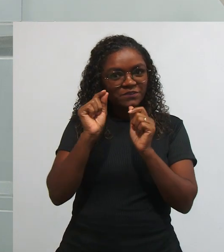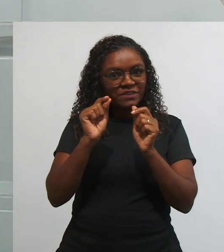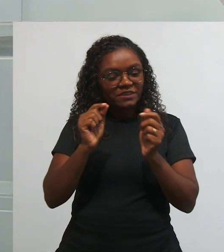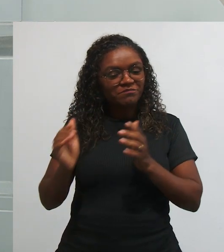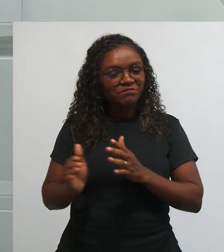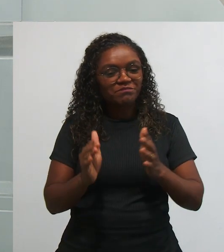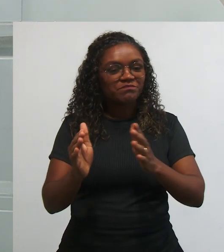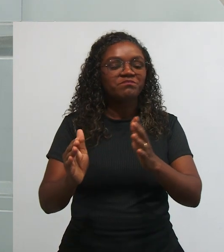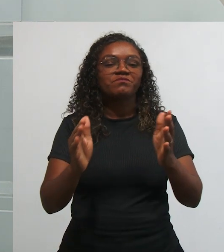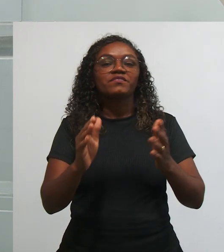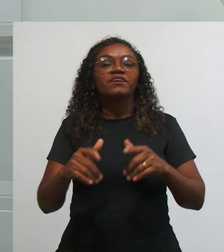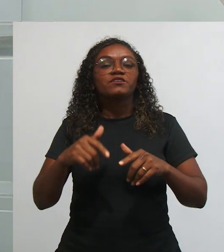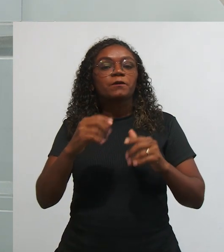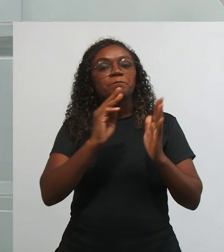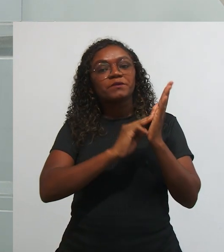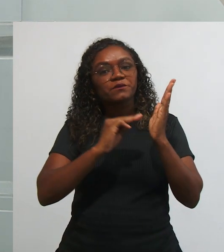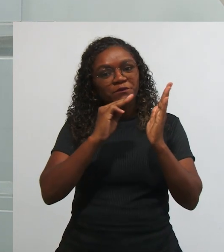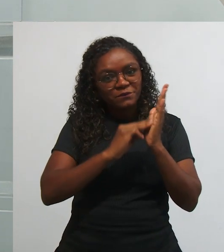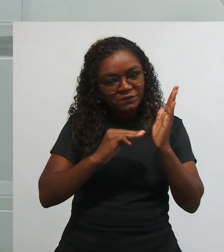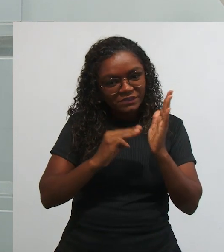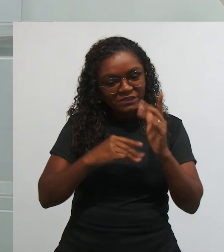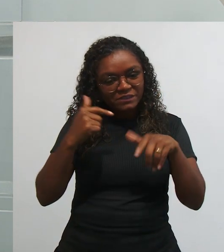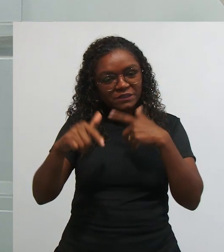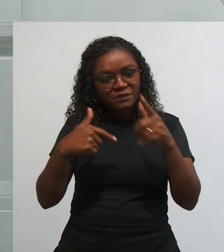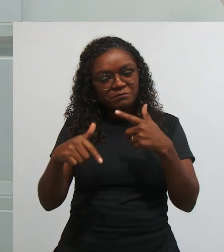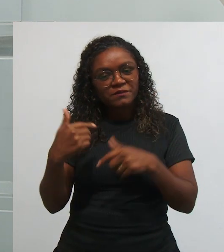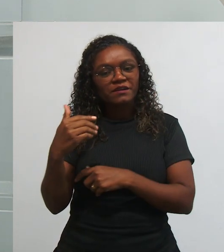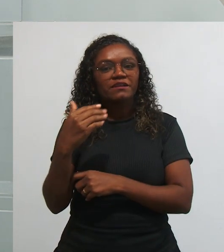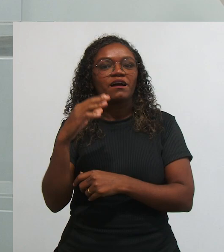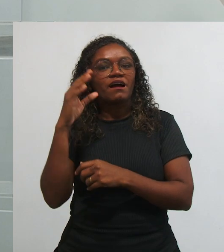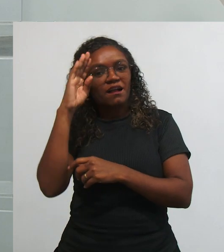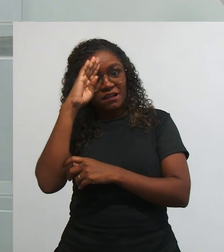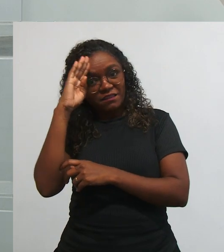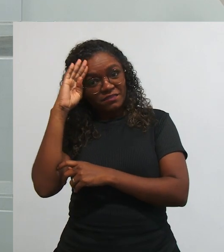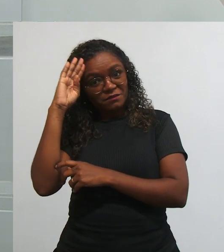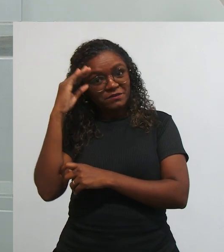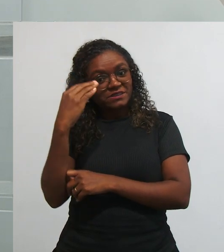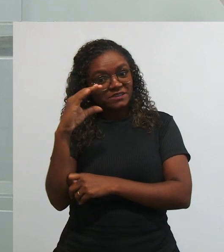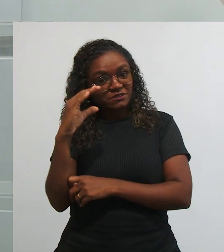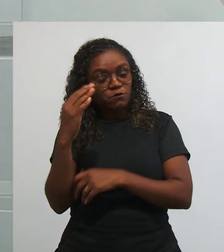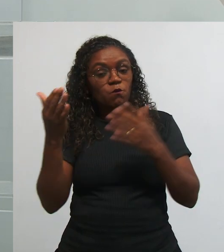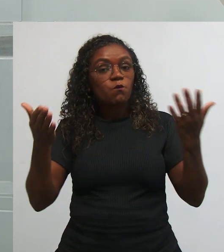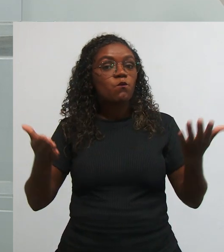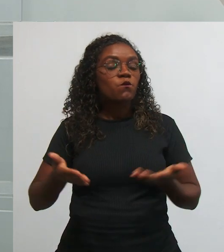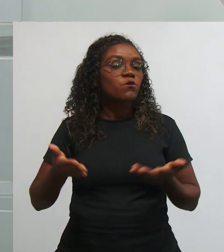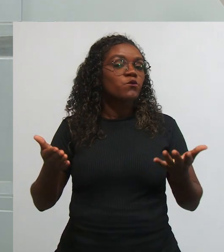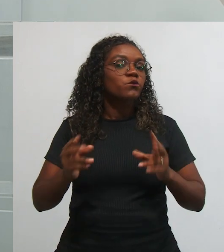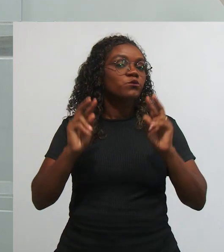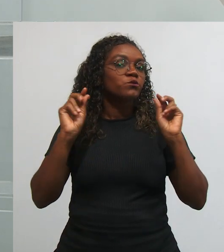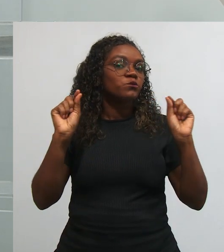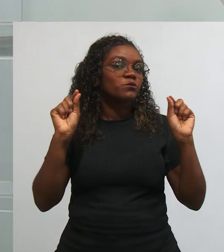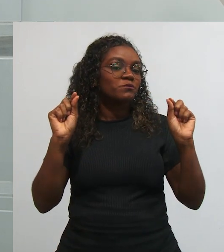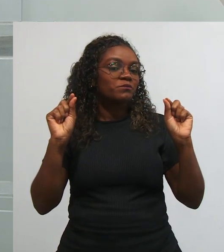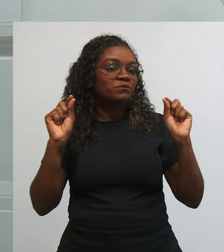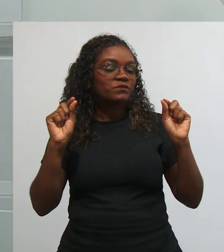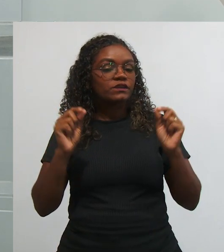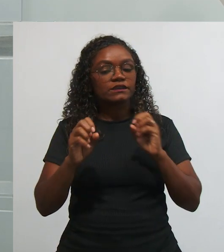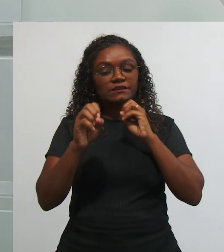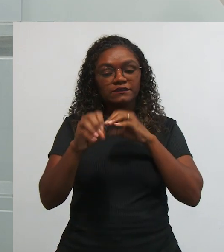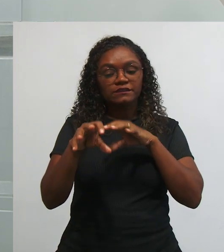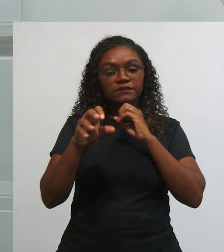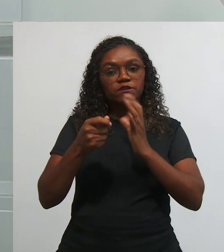dos trabalhos acadêmicos e científicos. Nesse episódio, a metodologia do que ensinar